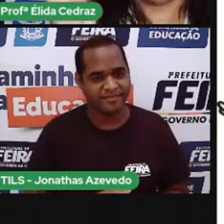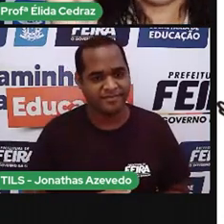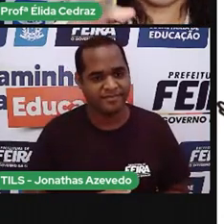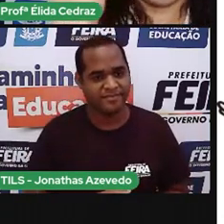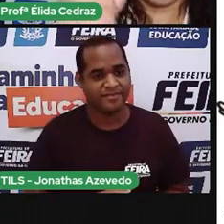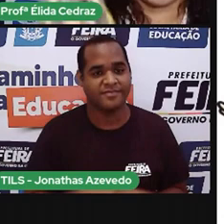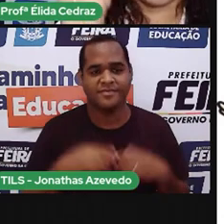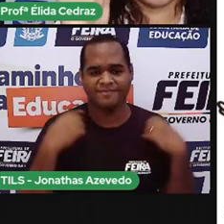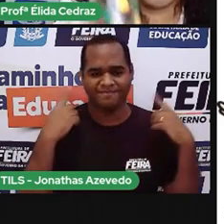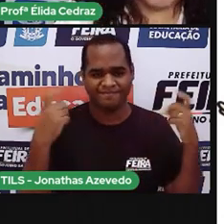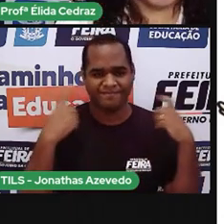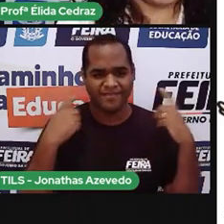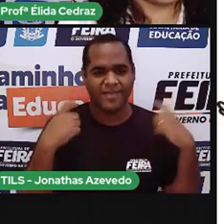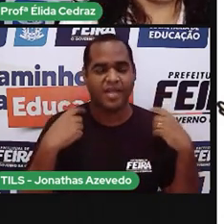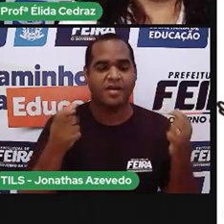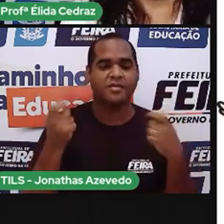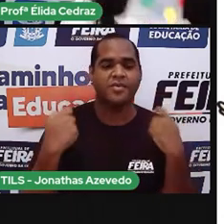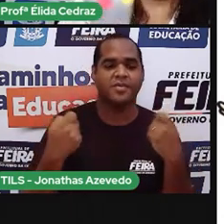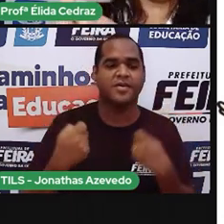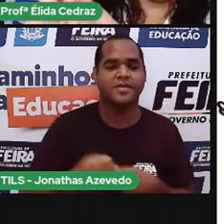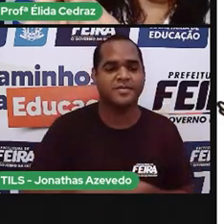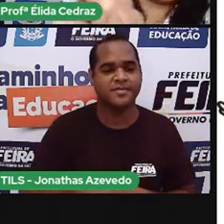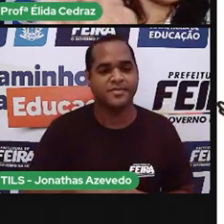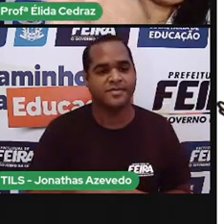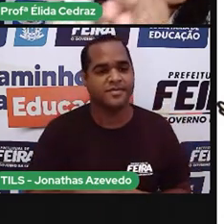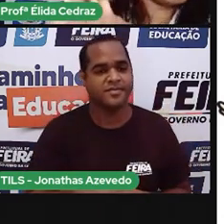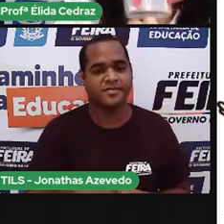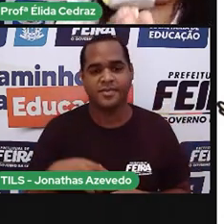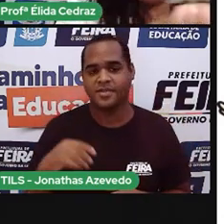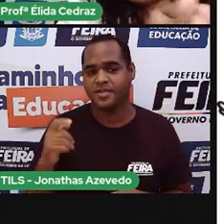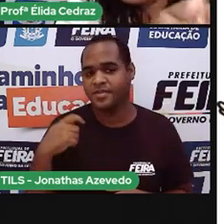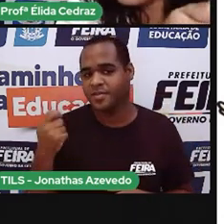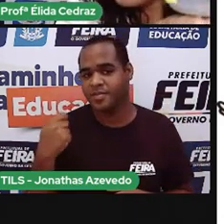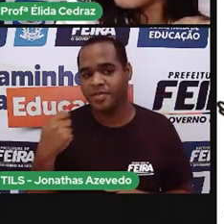Esse você sacode assim. E esse, você, ó.